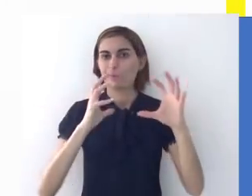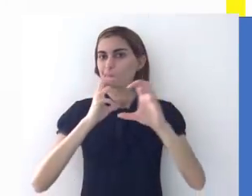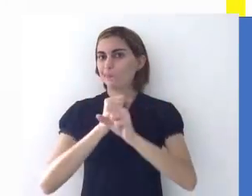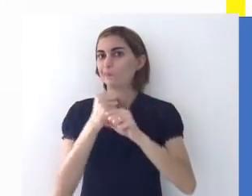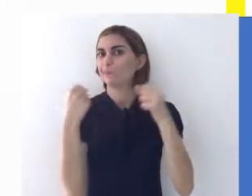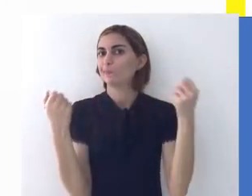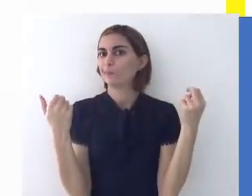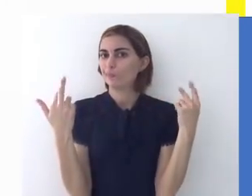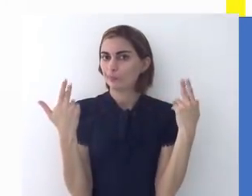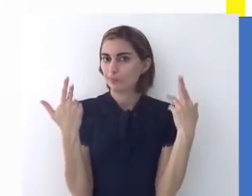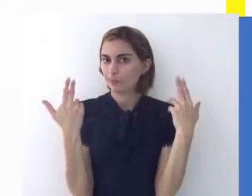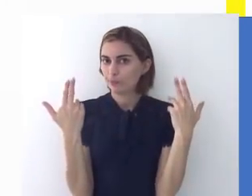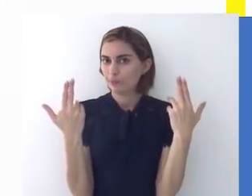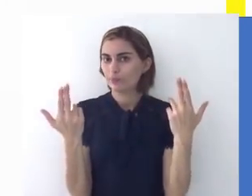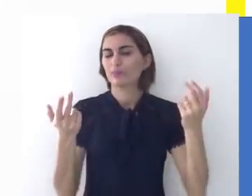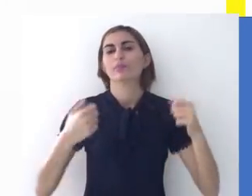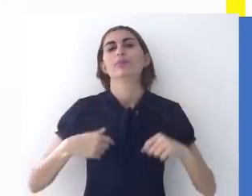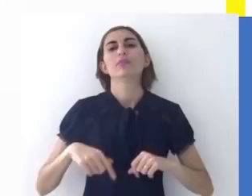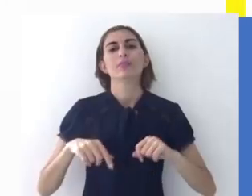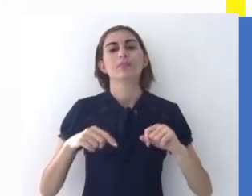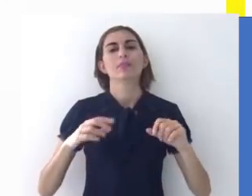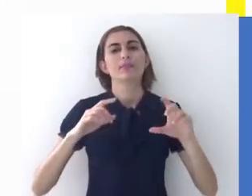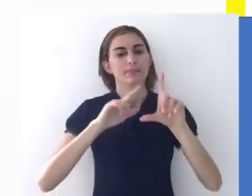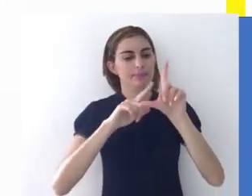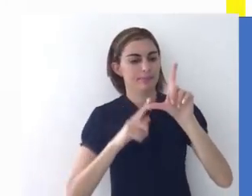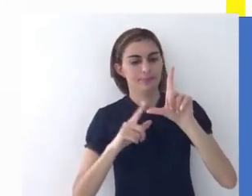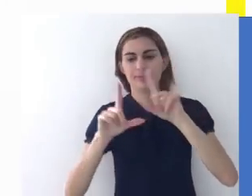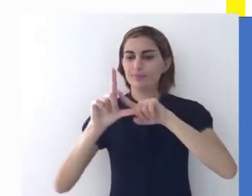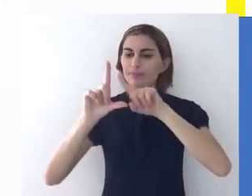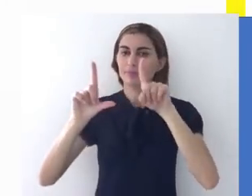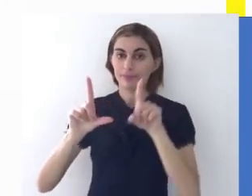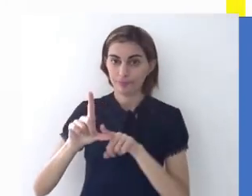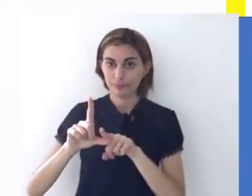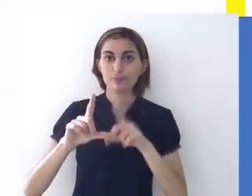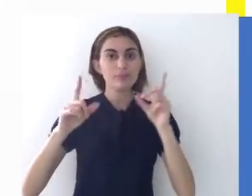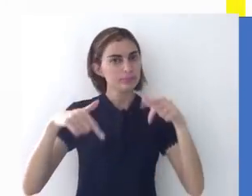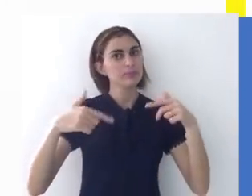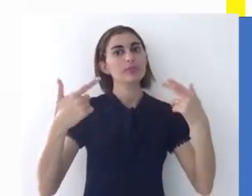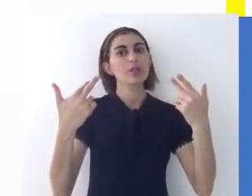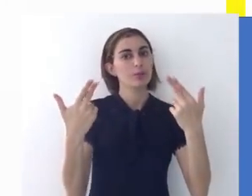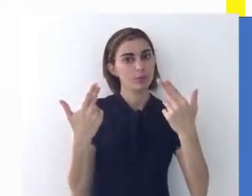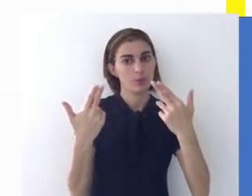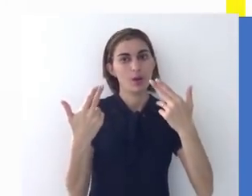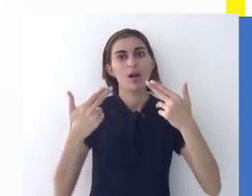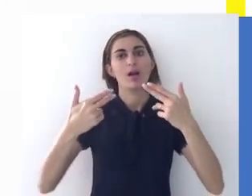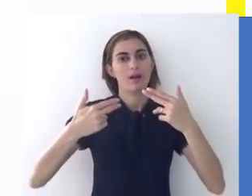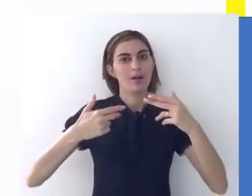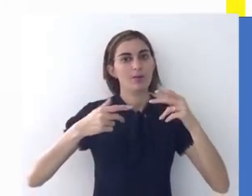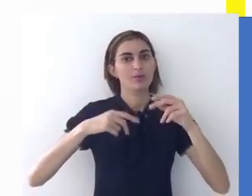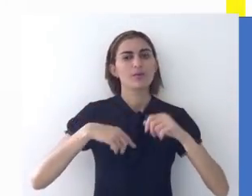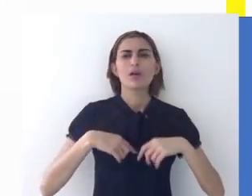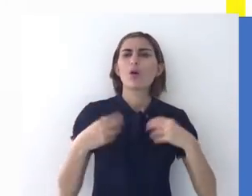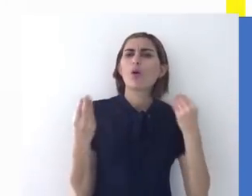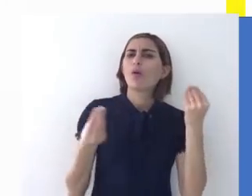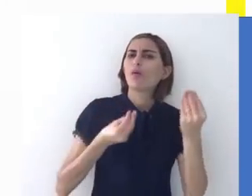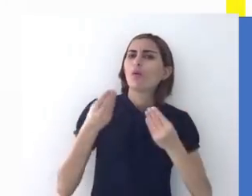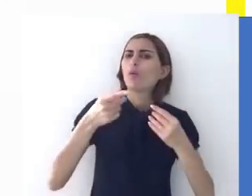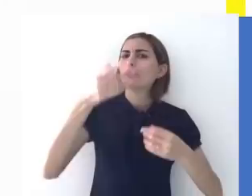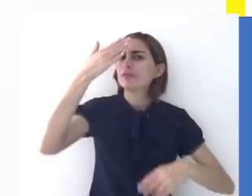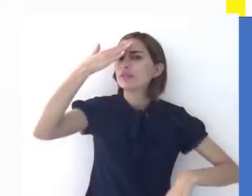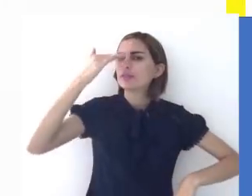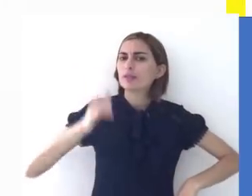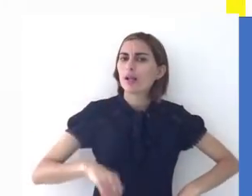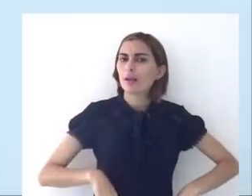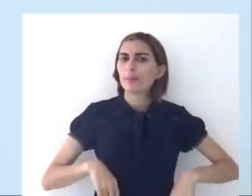paralelogramos são congruentes. Os ângulos que estão opostos ao paralelogramo são